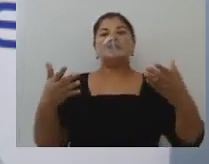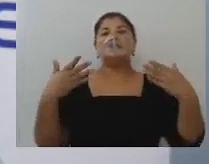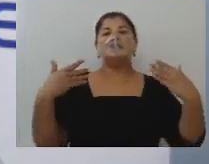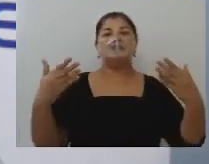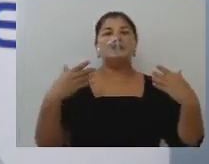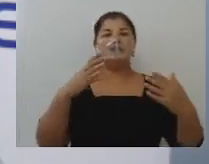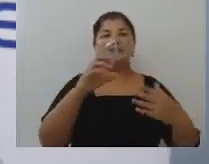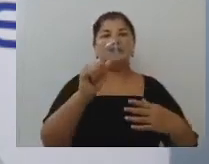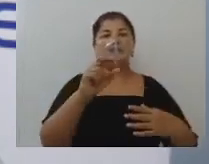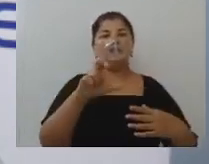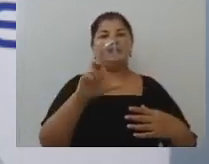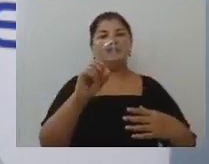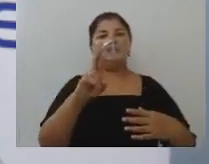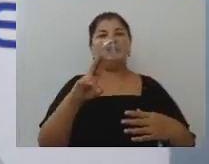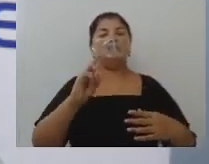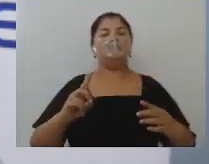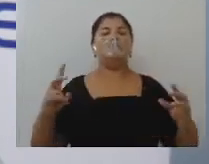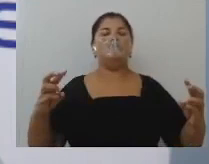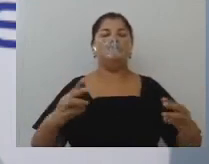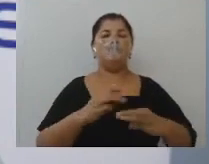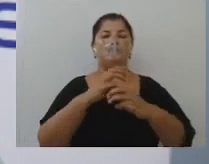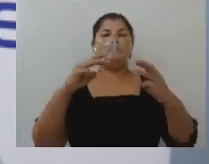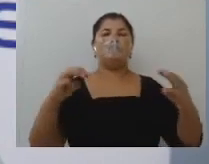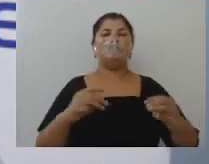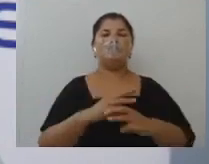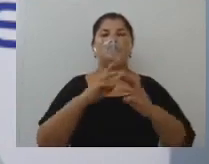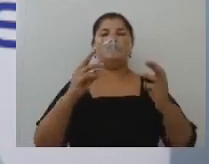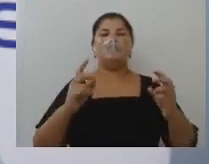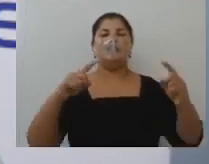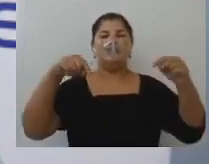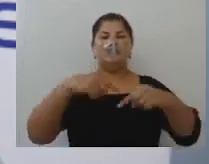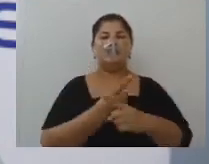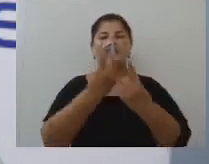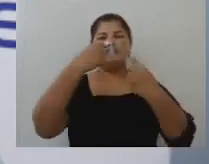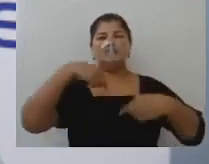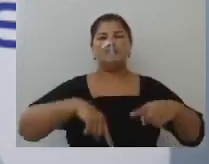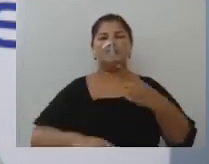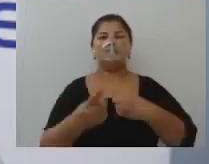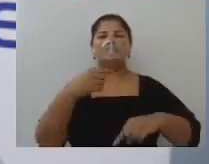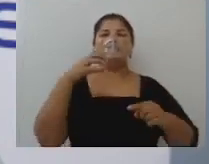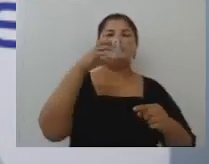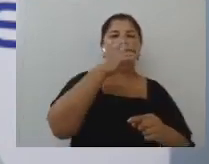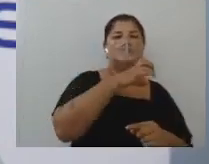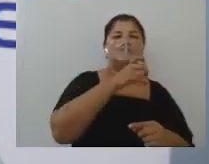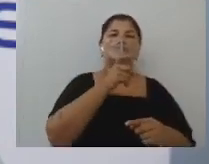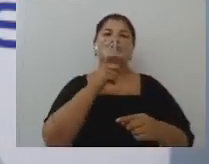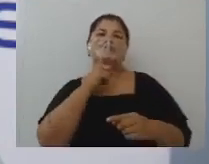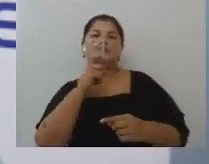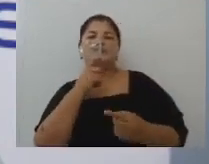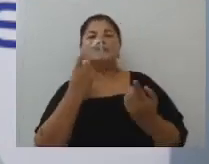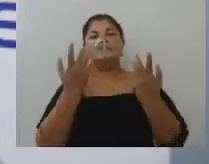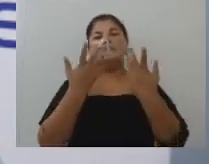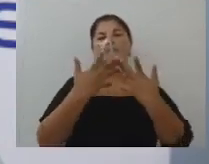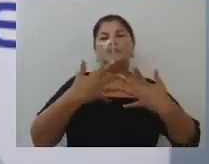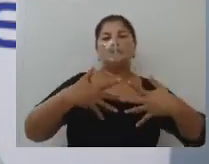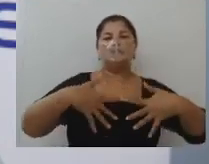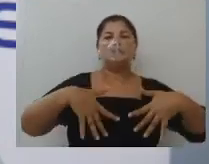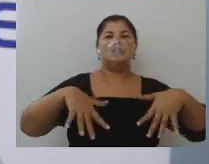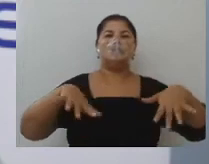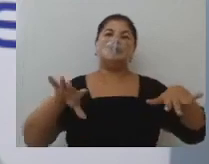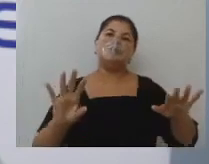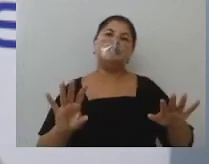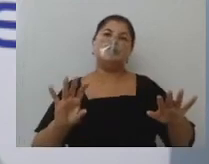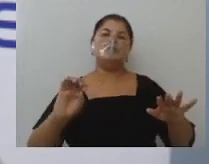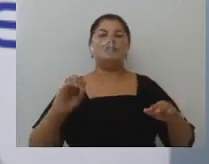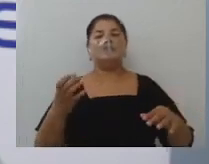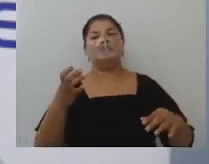um fluxo de energia. Um fluxo que vai de algo quente para algo frio, de maneira natural, de algo quente